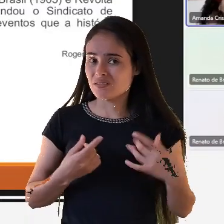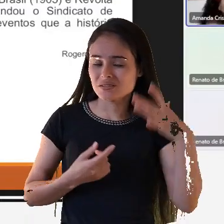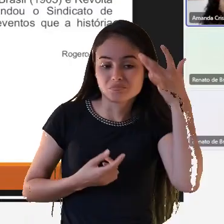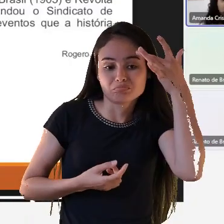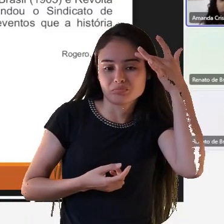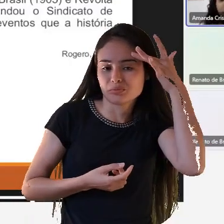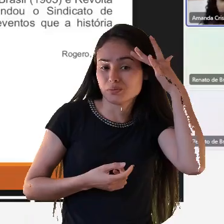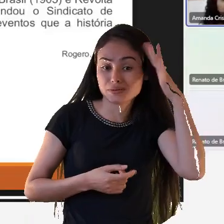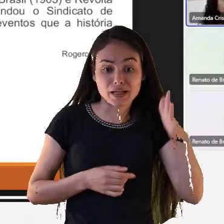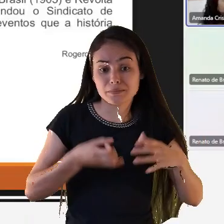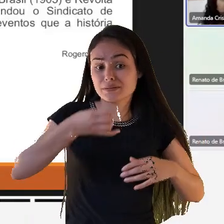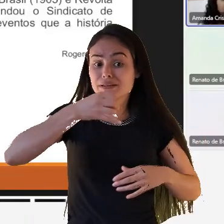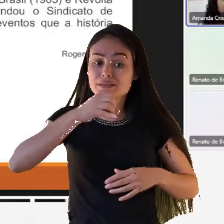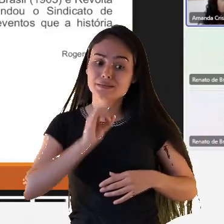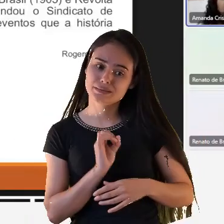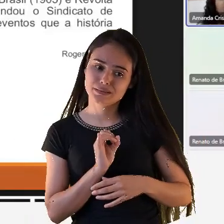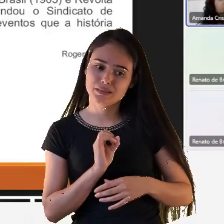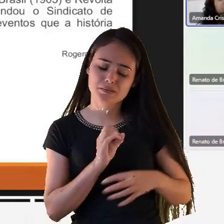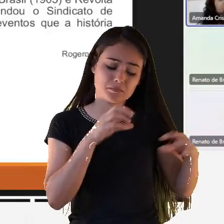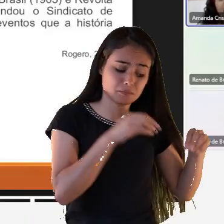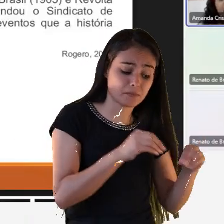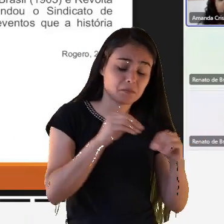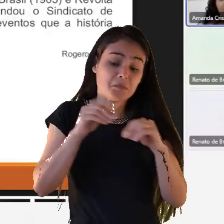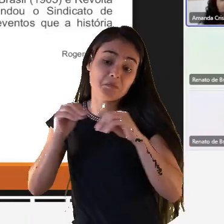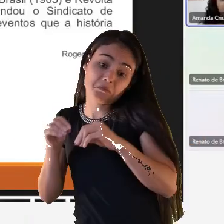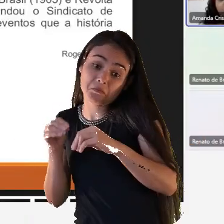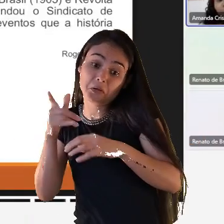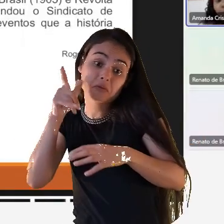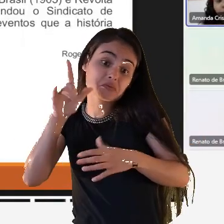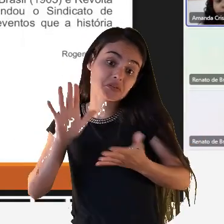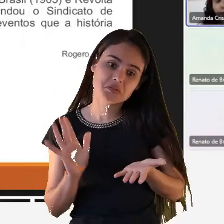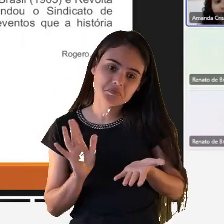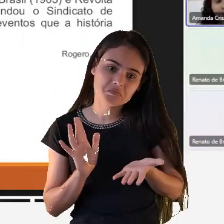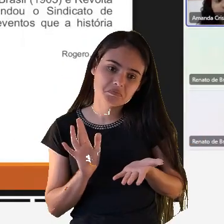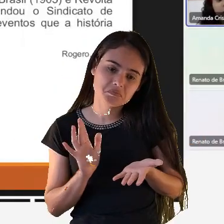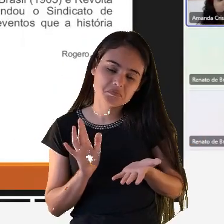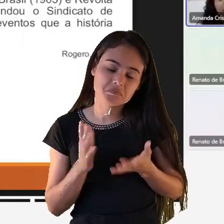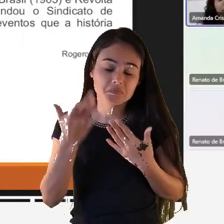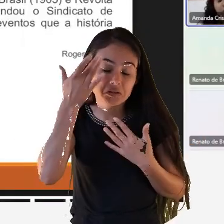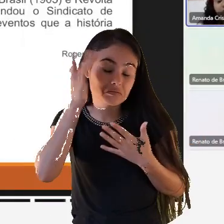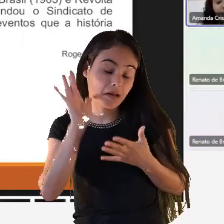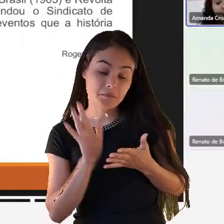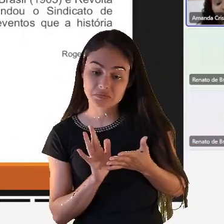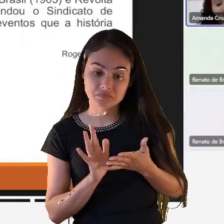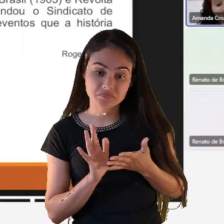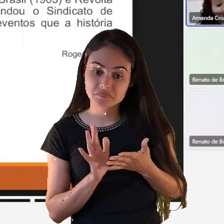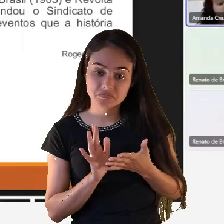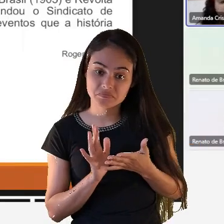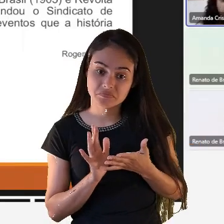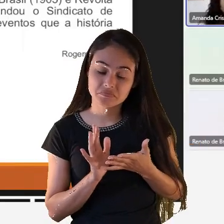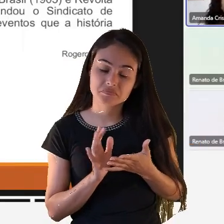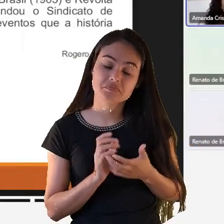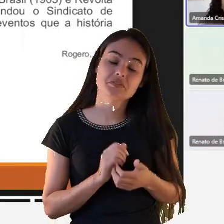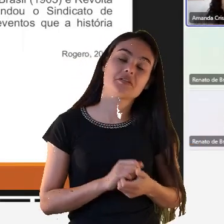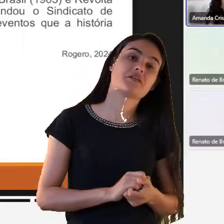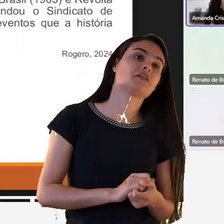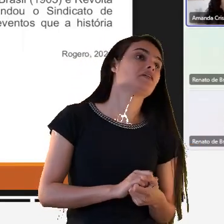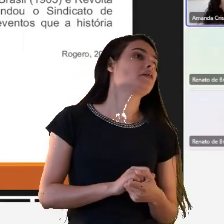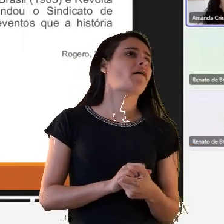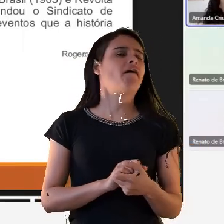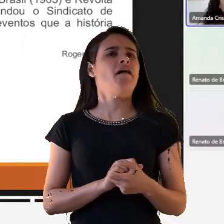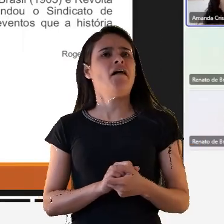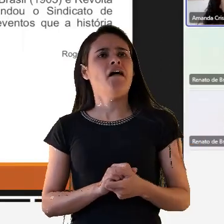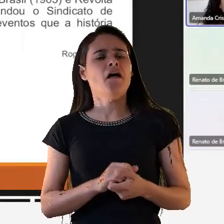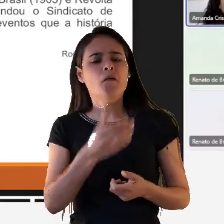a ter o seu pedido atendido, nada disso, mas essa carta ficou por anos perdida, né? E o Luiz